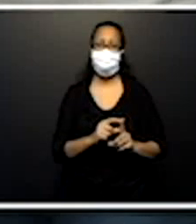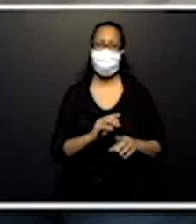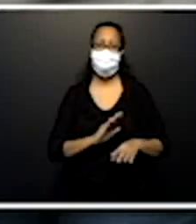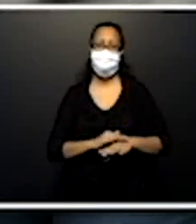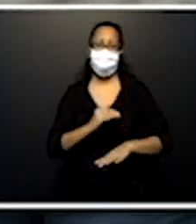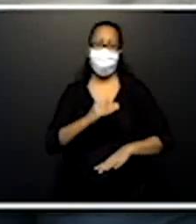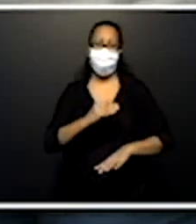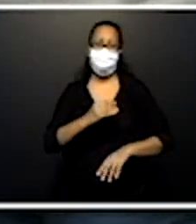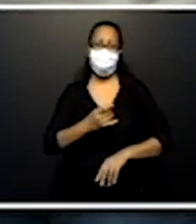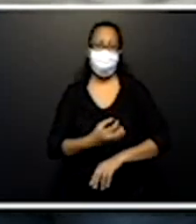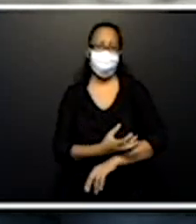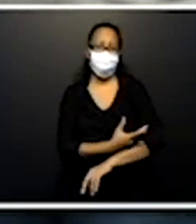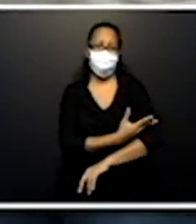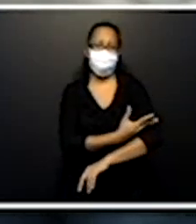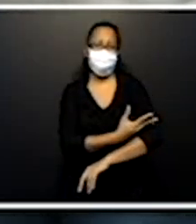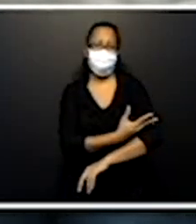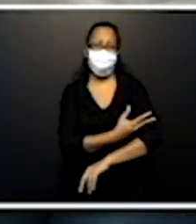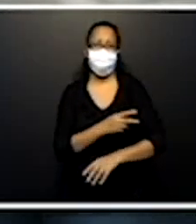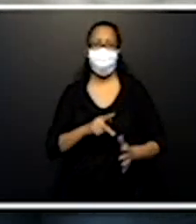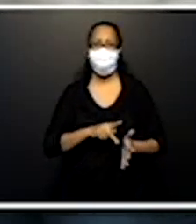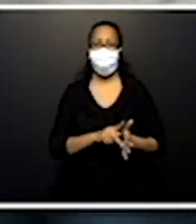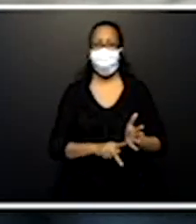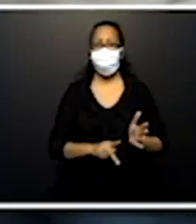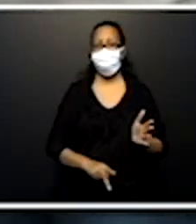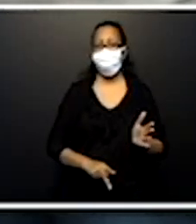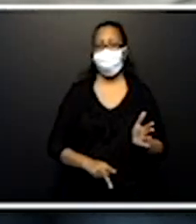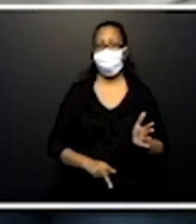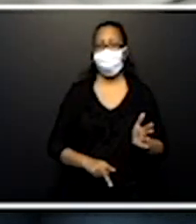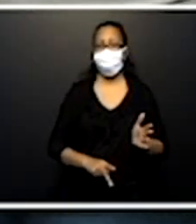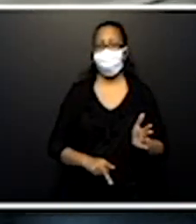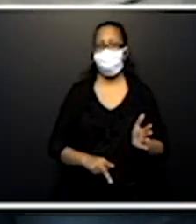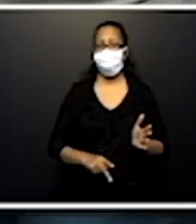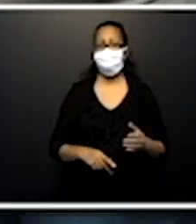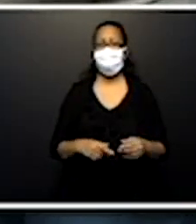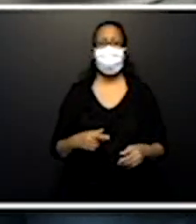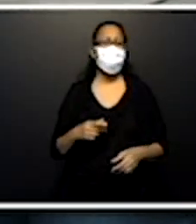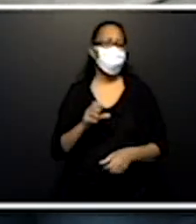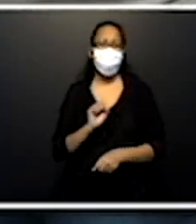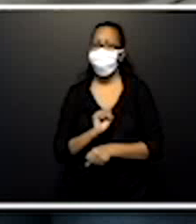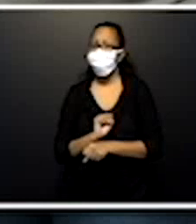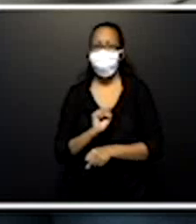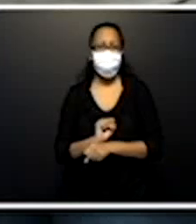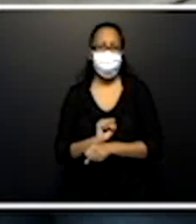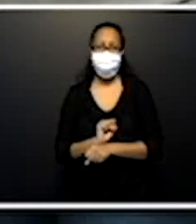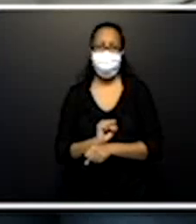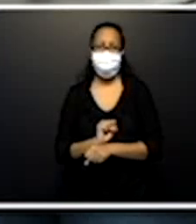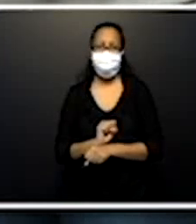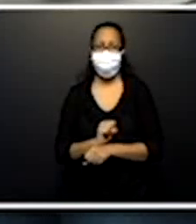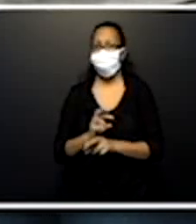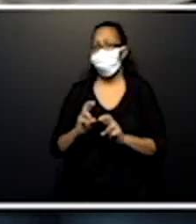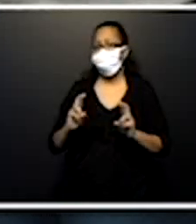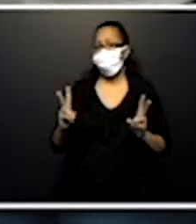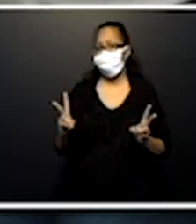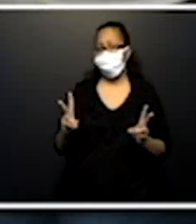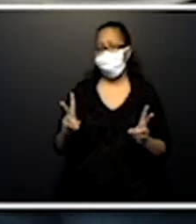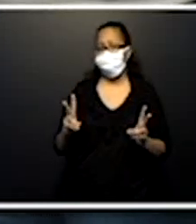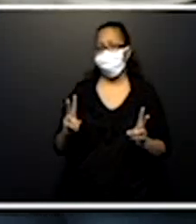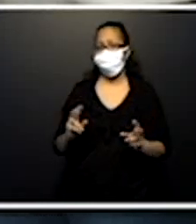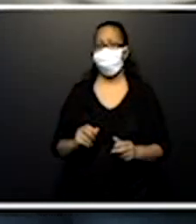que eu não estou esperando, que ele vai me levar a criar algo novo, diferente, chamativo,